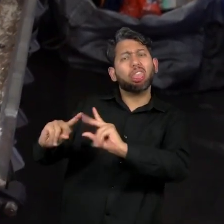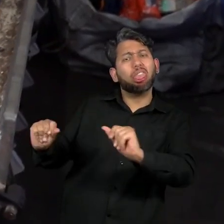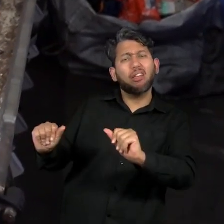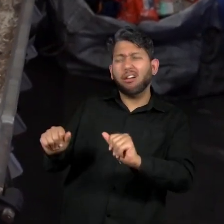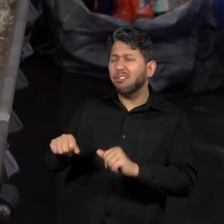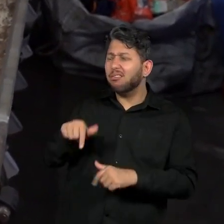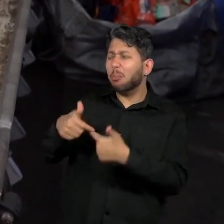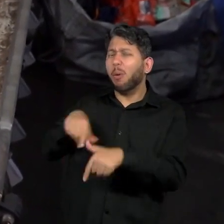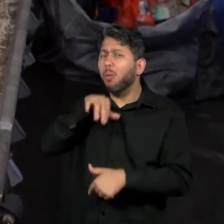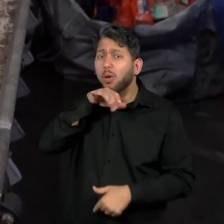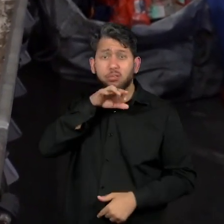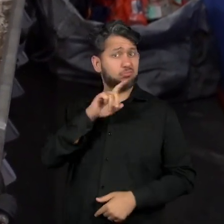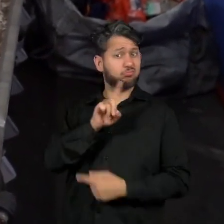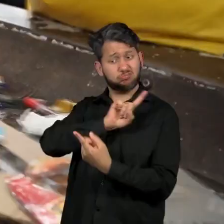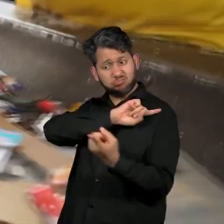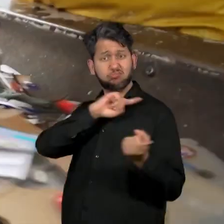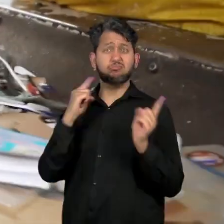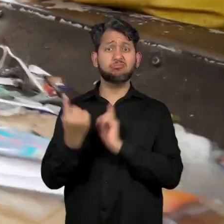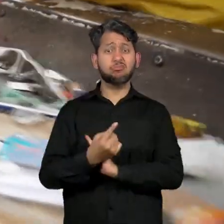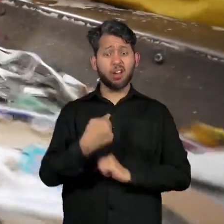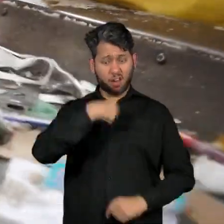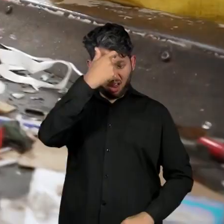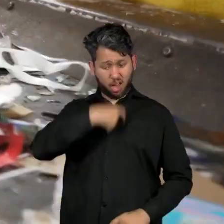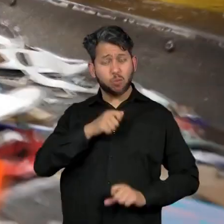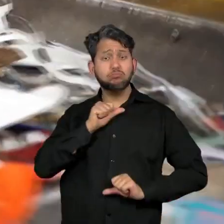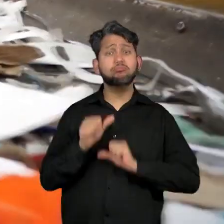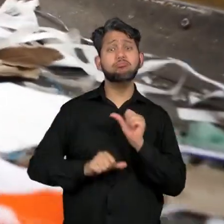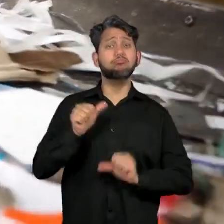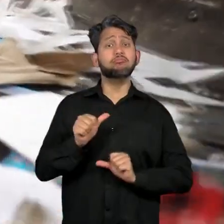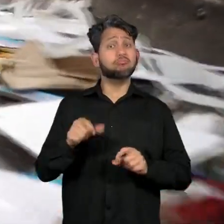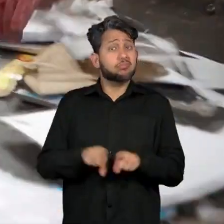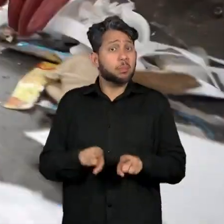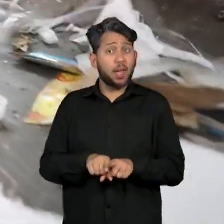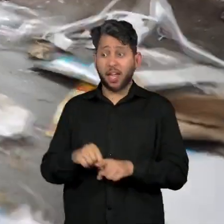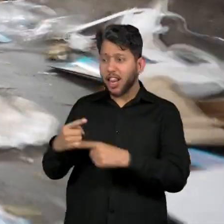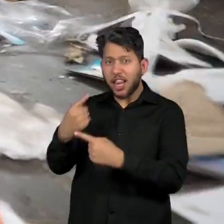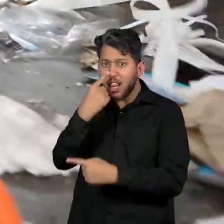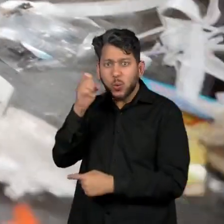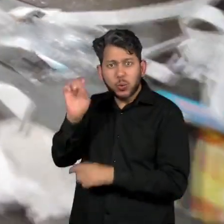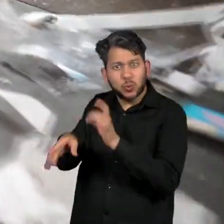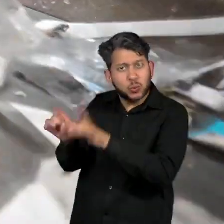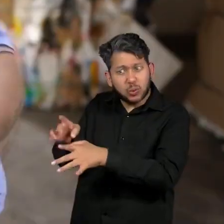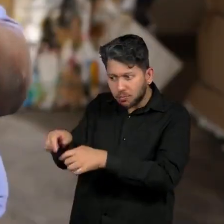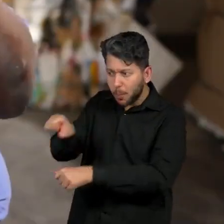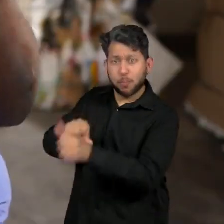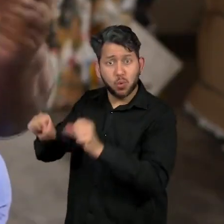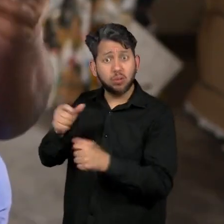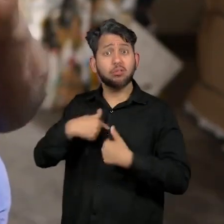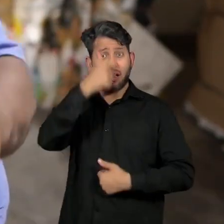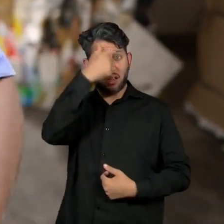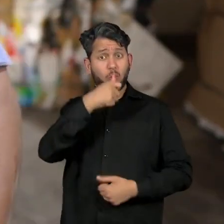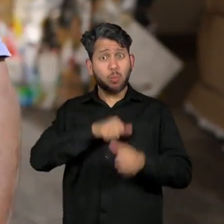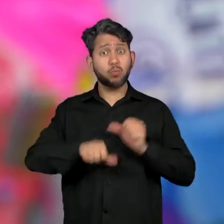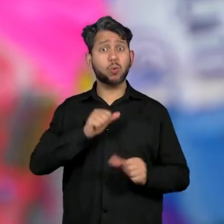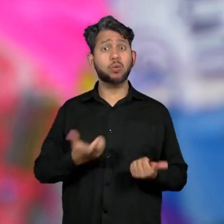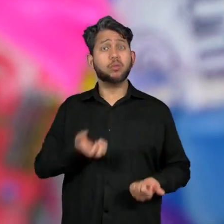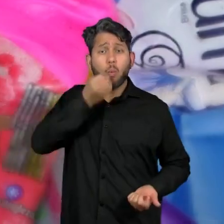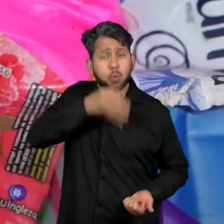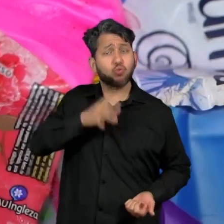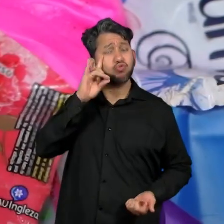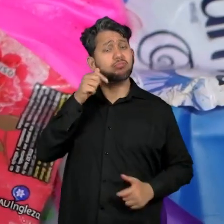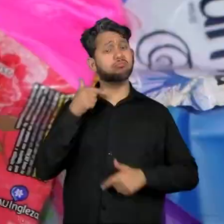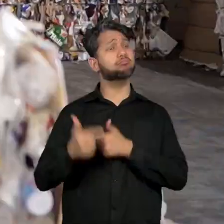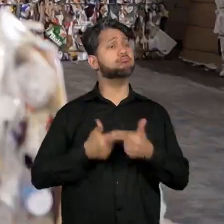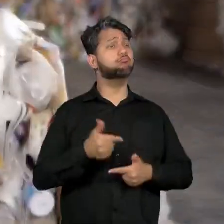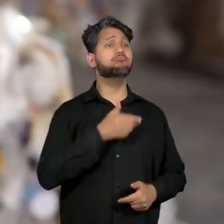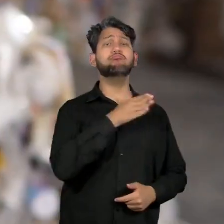aprender a reciclar, eu também fui reciclada. A gente aqui dentro é reciclado. A gente aprende a abraçar de verdade, bom dia de verdade.